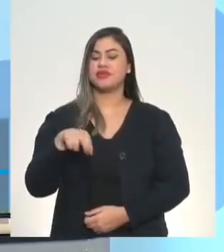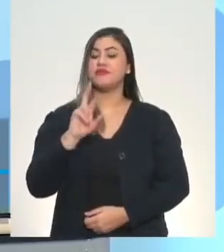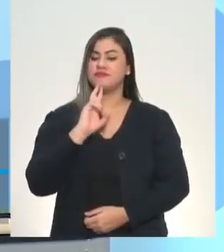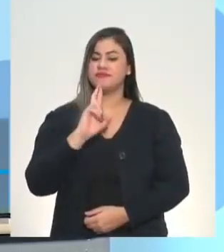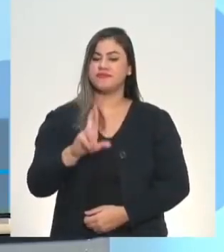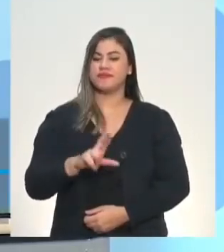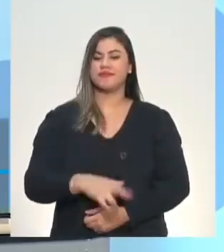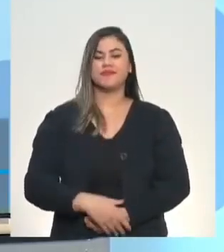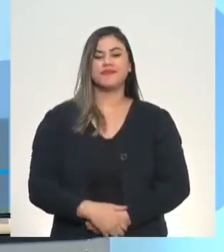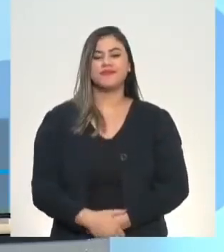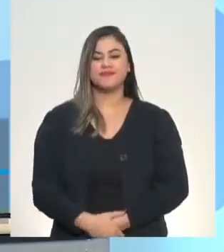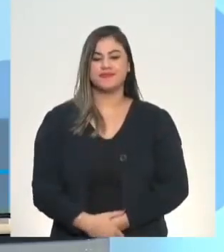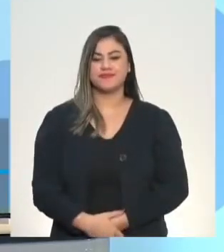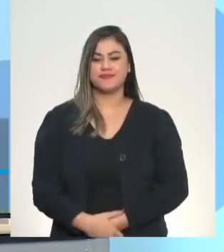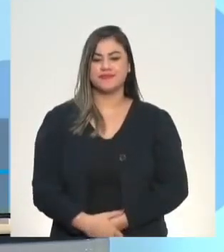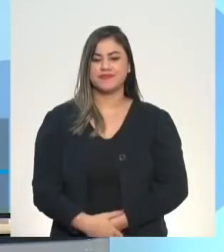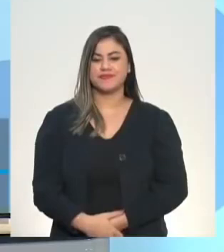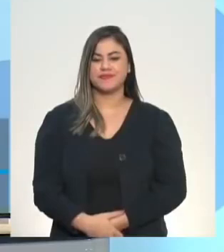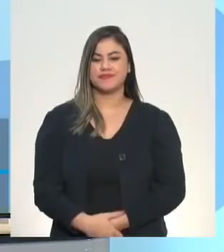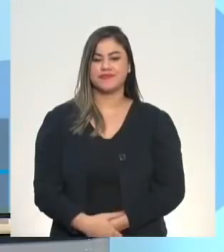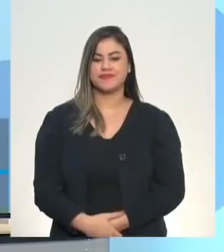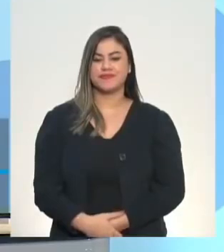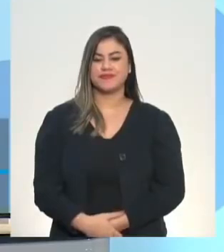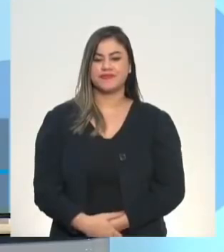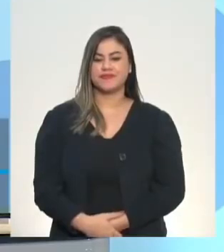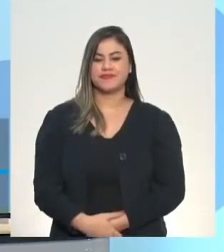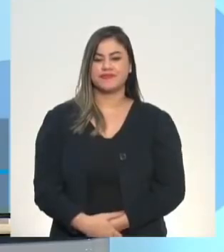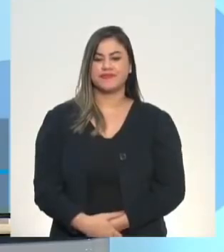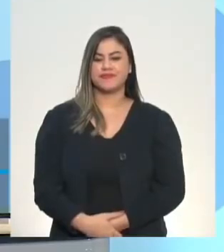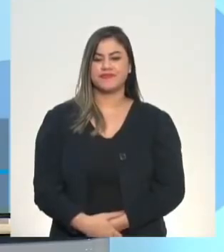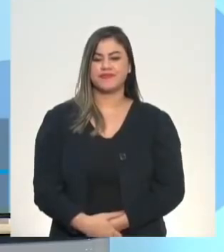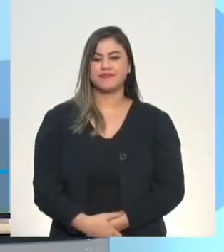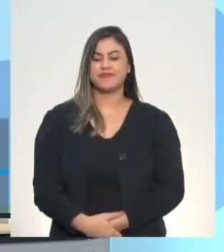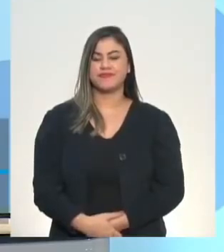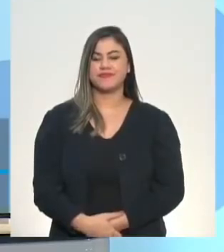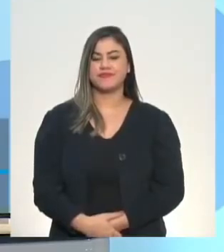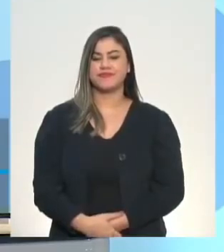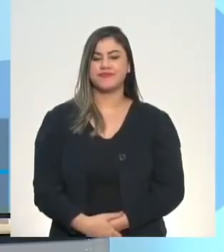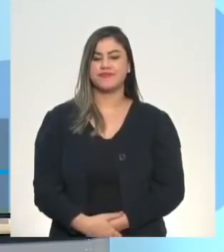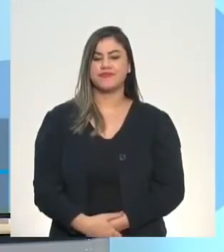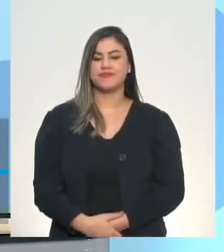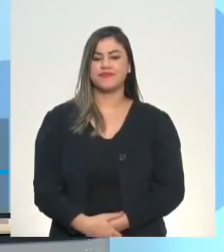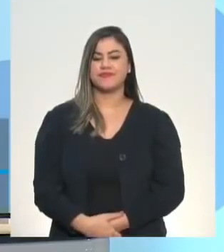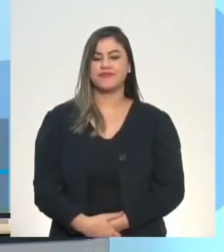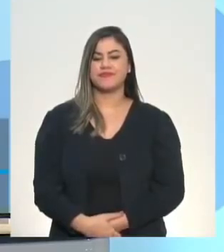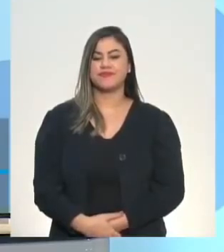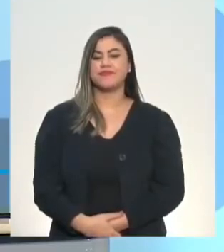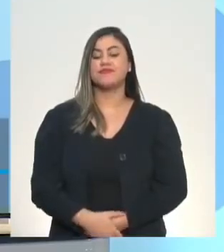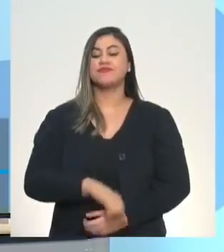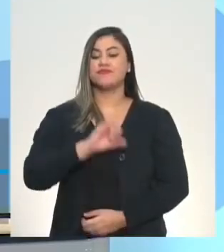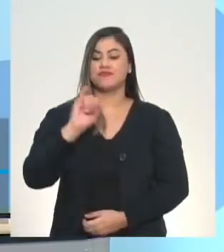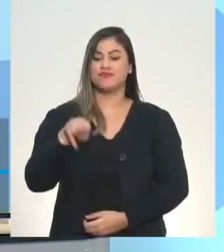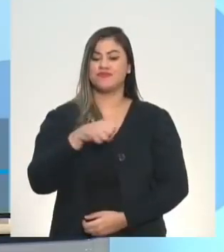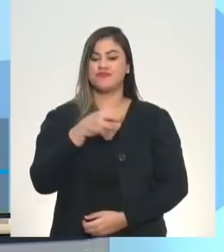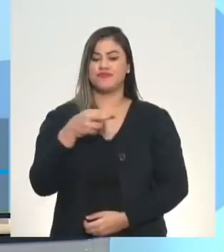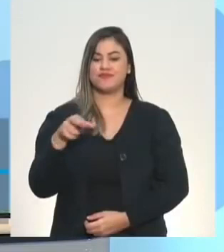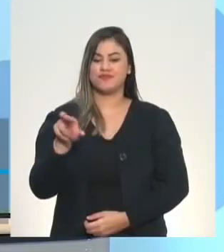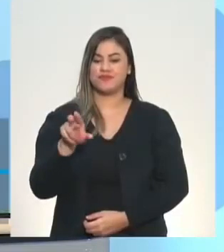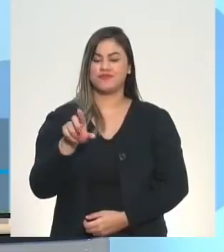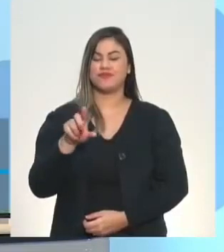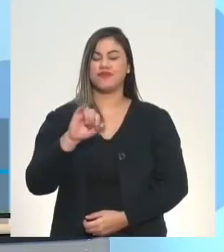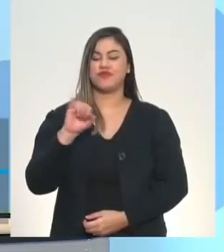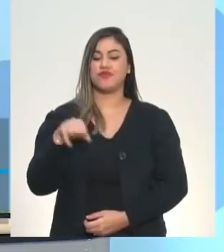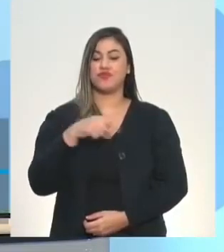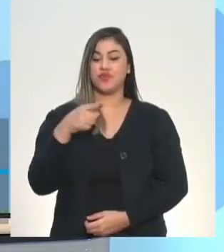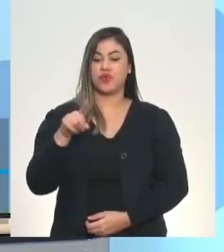in 1927 and died in 1994. Depois a gente tem o João. Vitor mandou para a